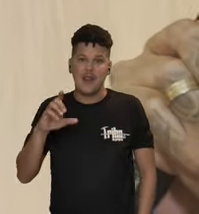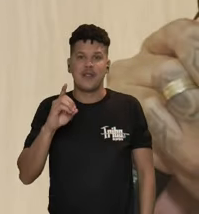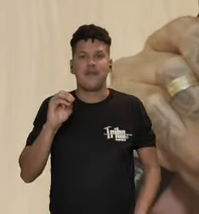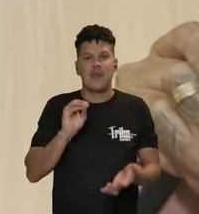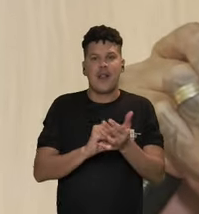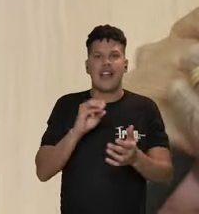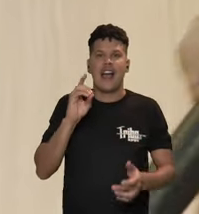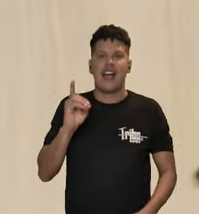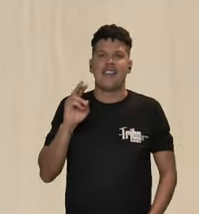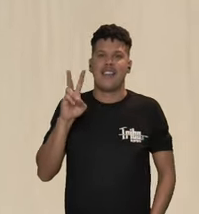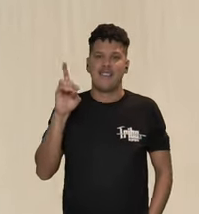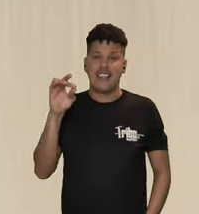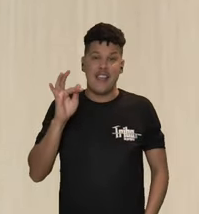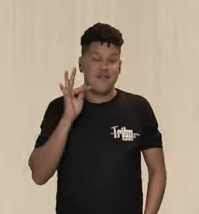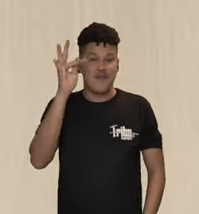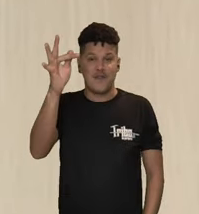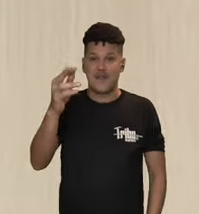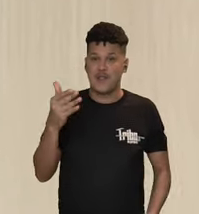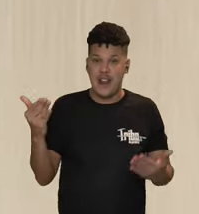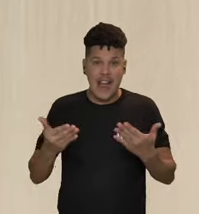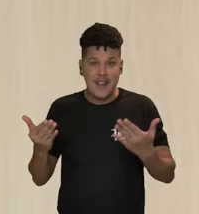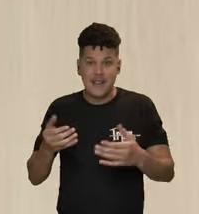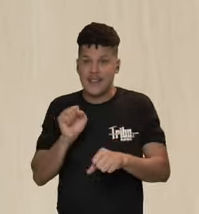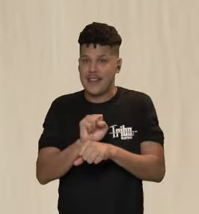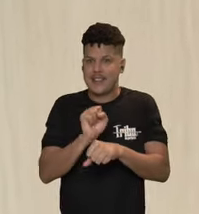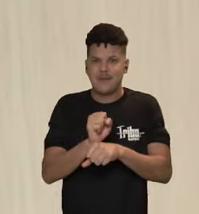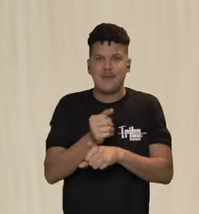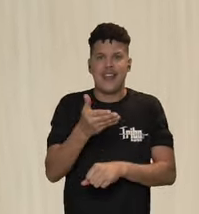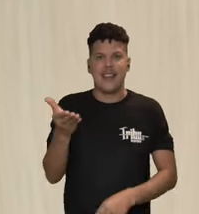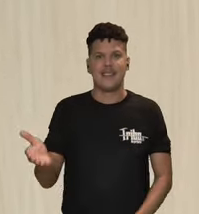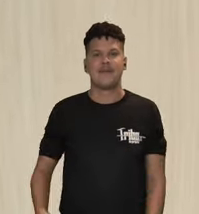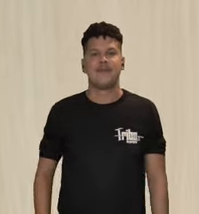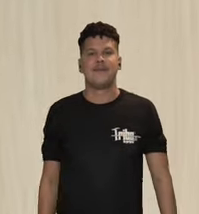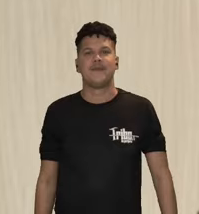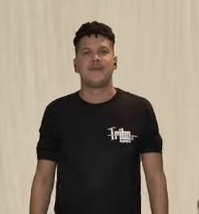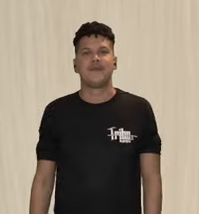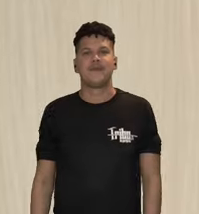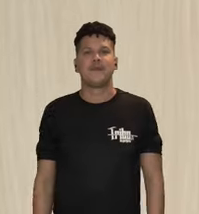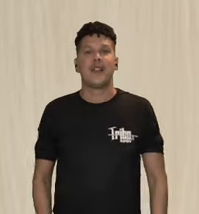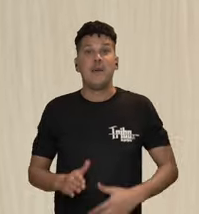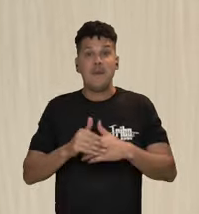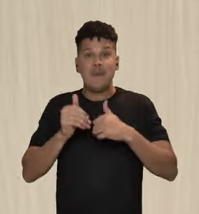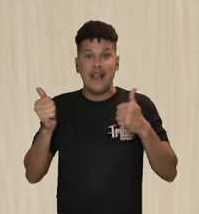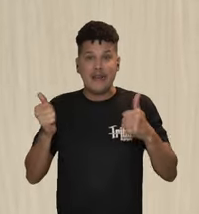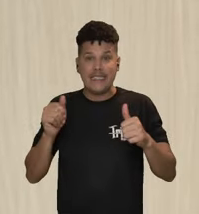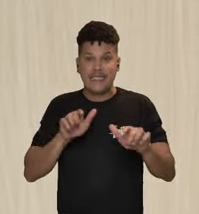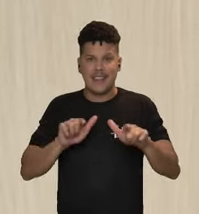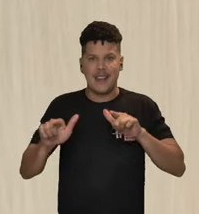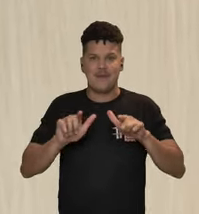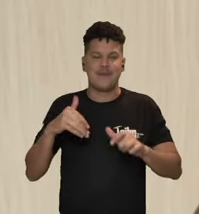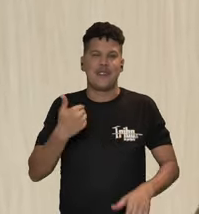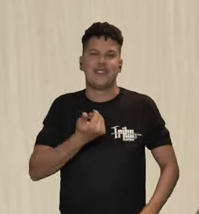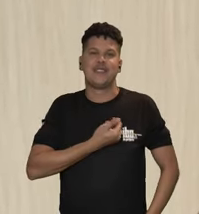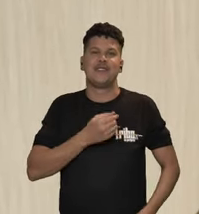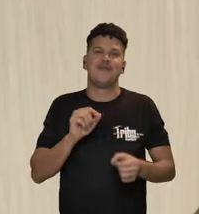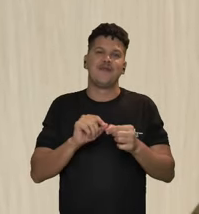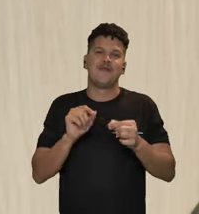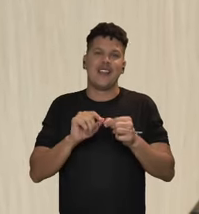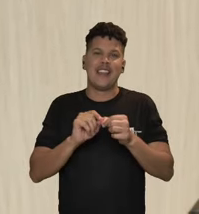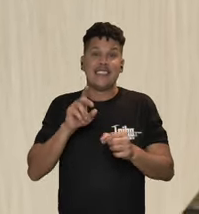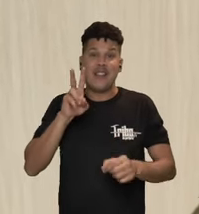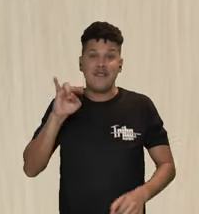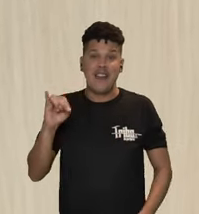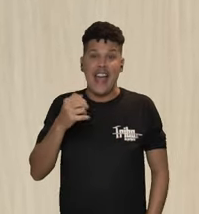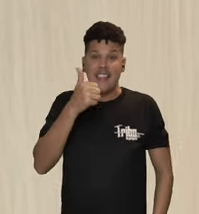que vai sair, mano. Aguardem, viu, gente? Aguardem. Um dos melhores trabalhos que a gente fez. Sim. De vários, né? Vai ter